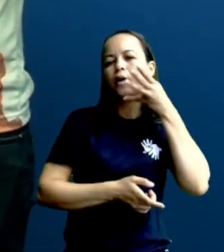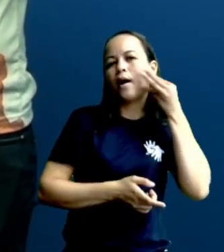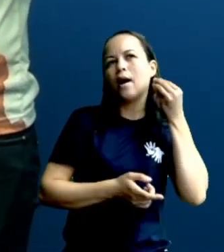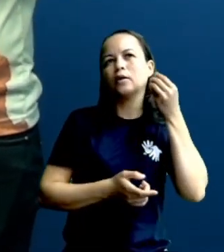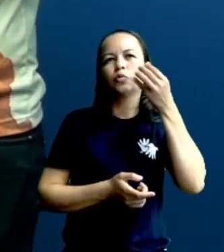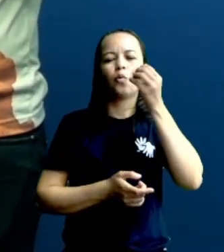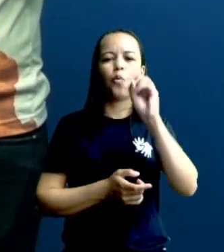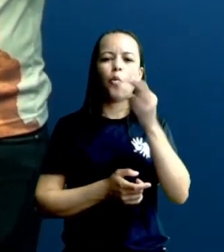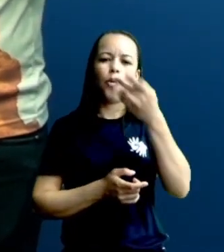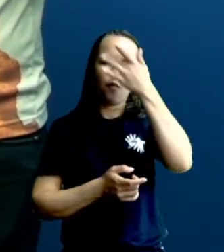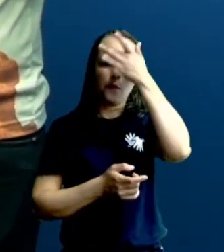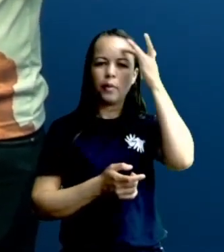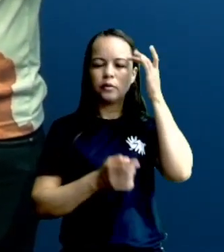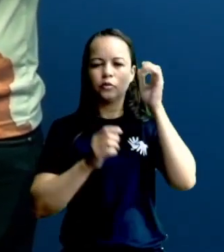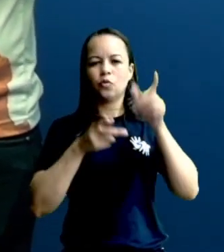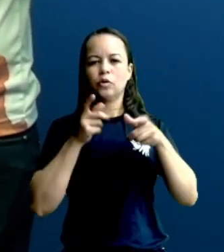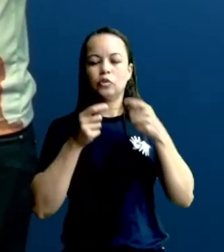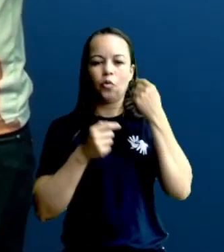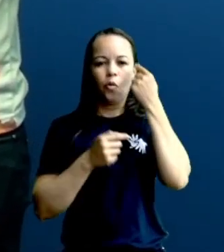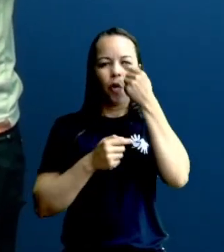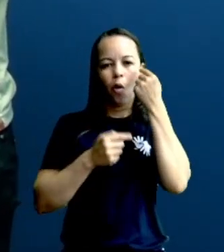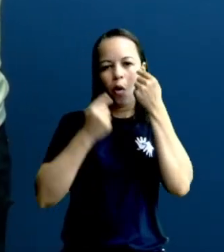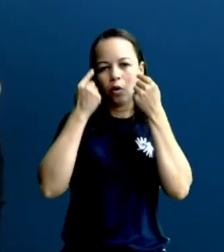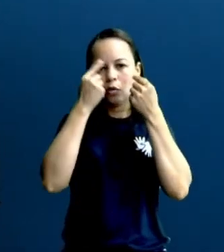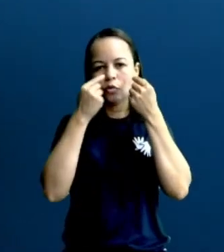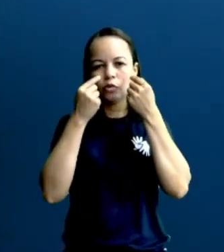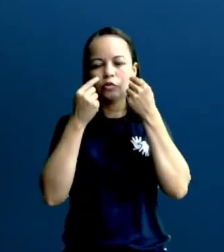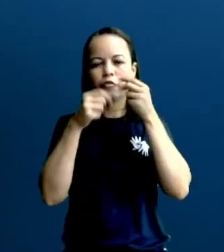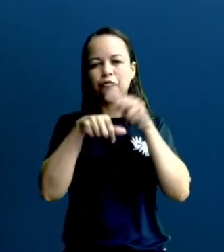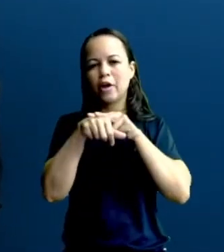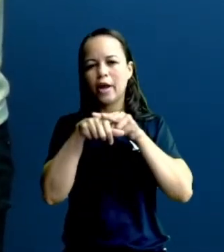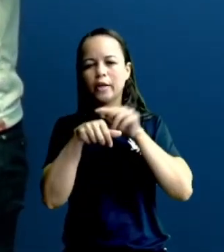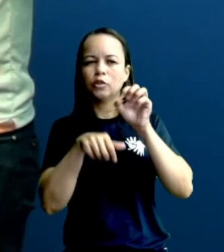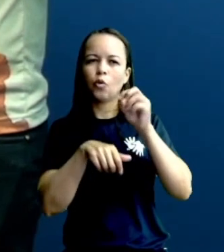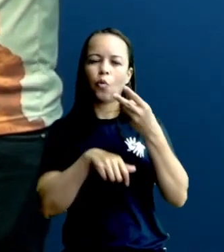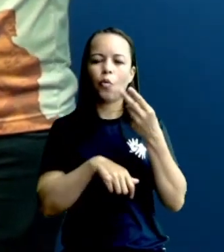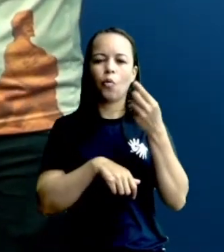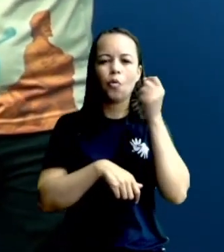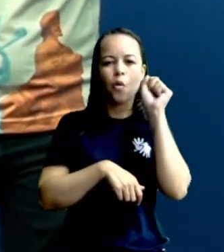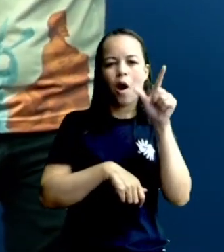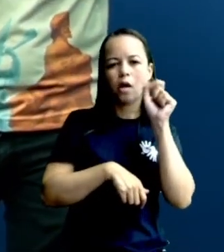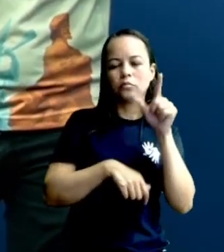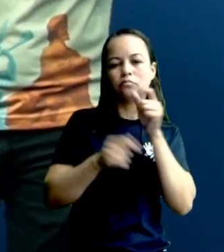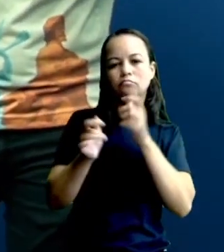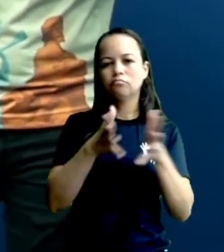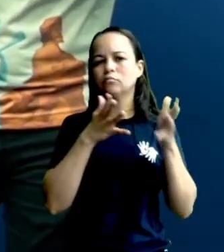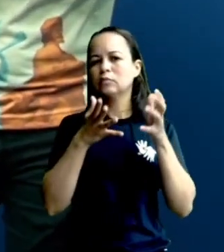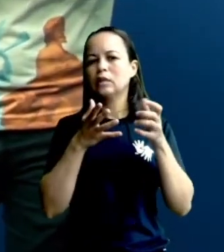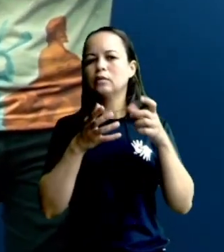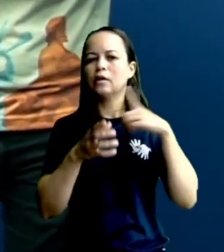de olhos de 2 cores diferentes, olhos verdes e olhos azuis? Tudo isso tem a ver com genética e lanço esse desafio